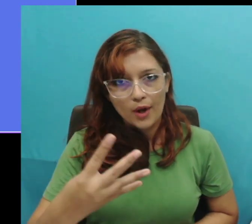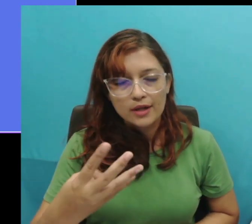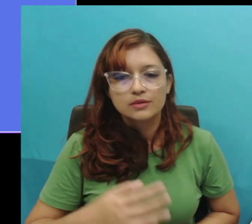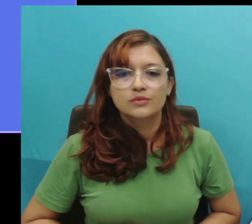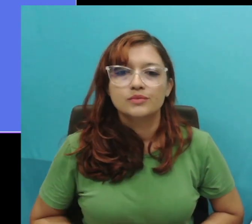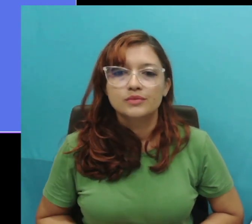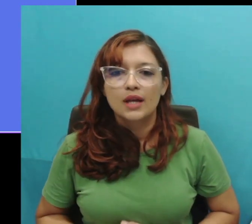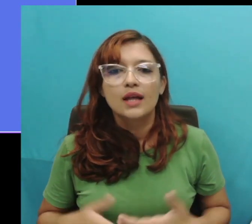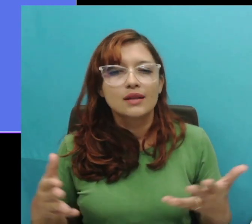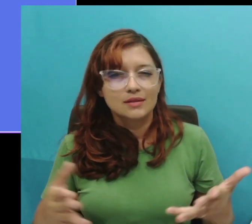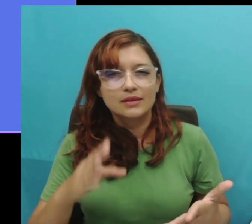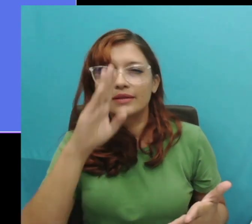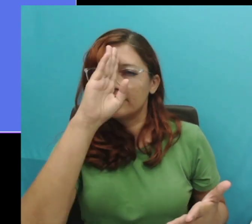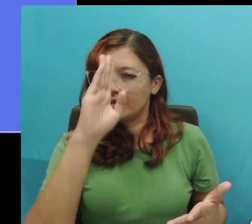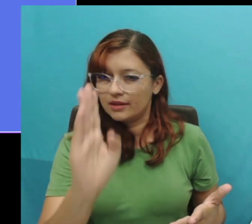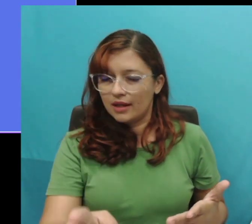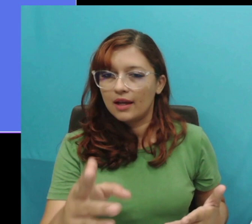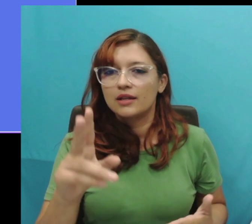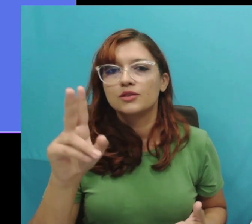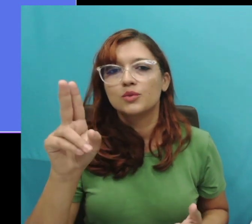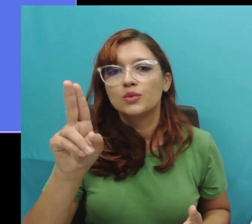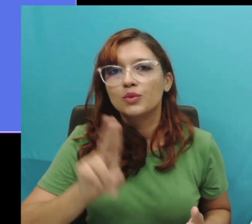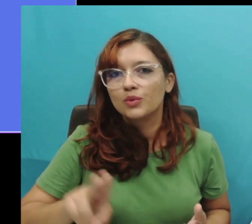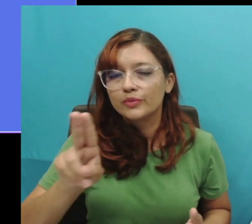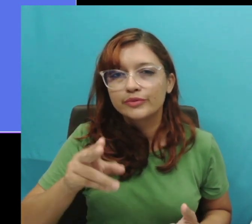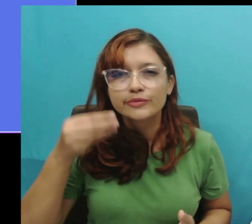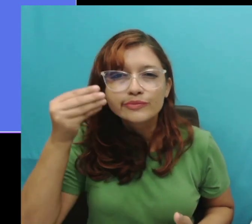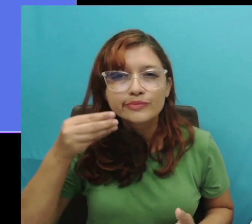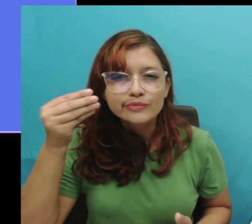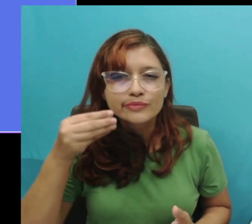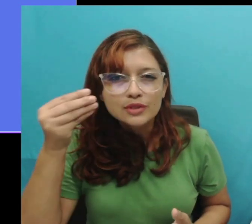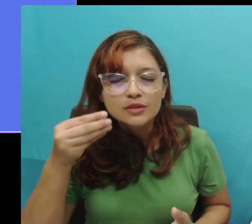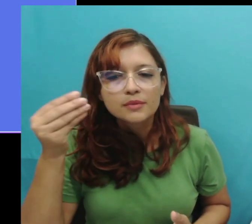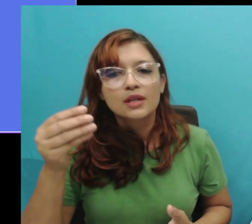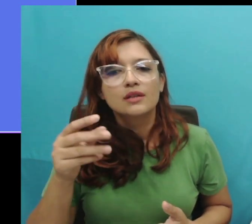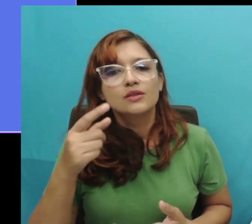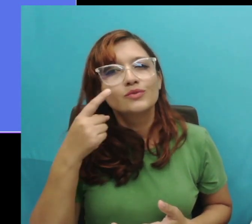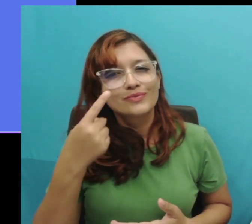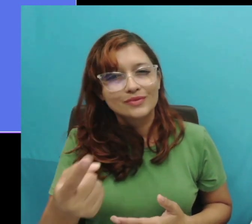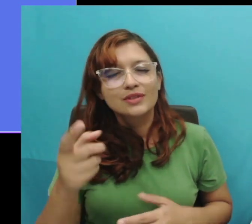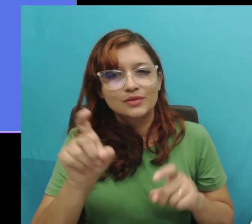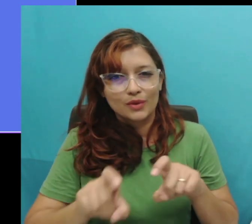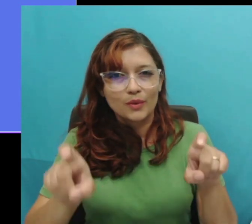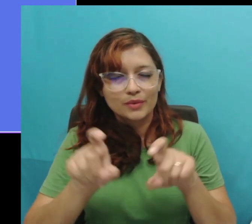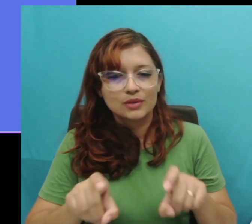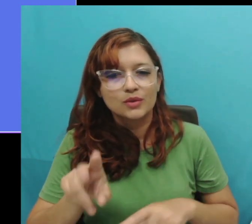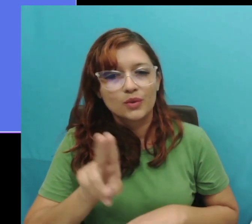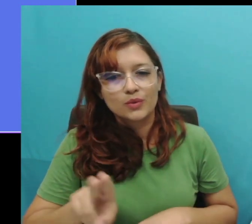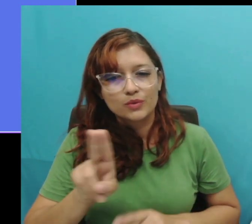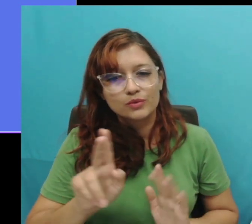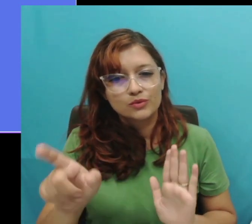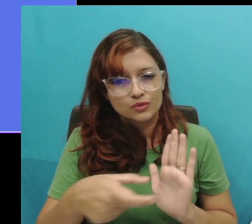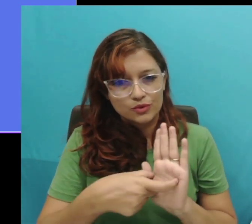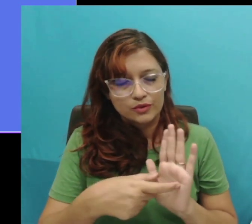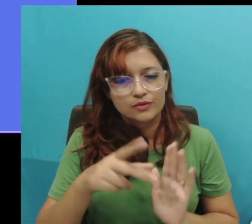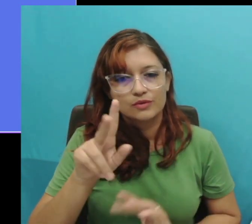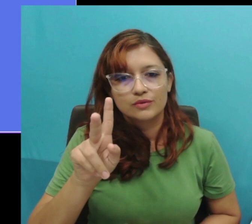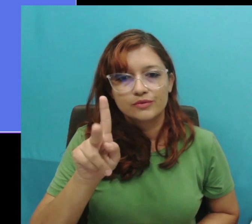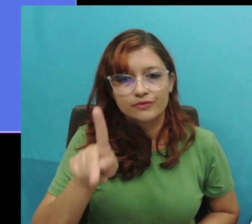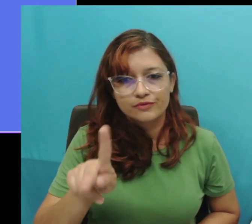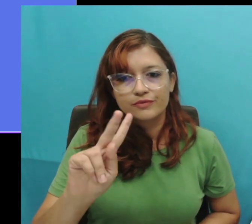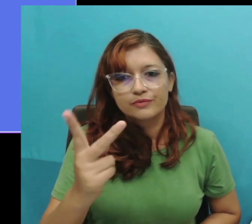A estratégia 4 também foi uma abordagem diretamente experimental, mas dessa vez usando o